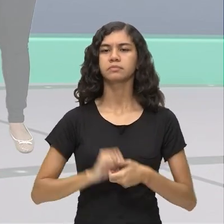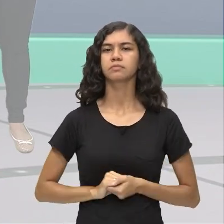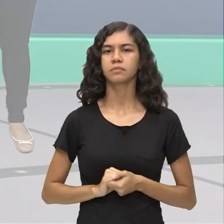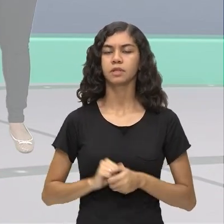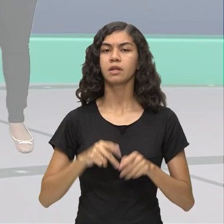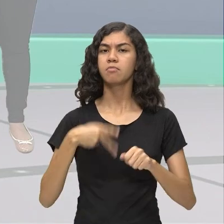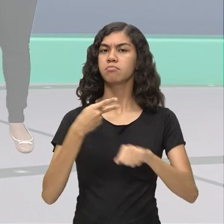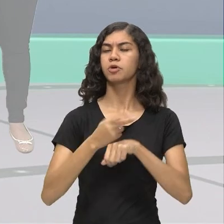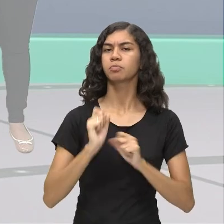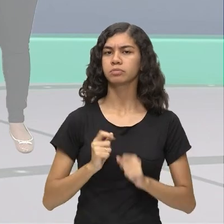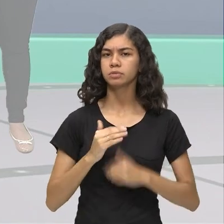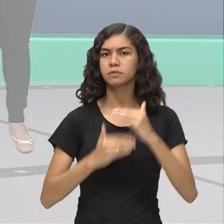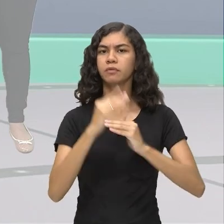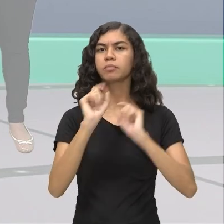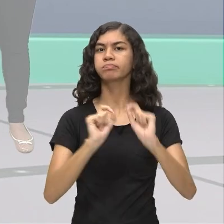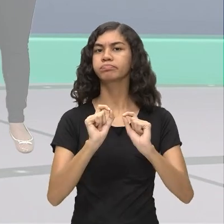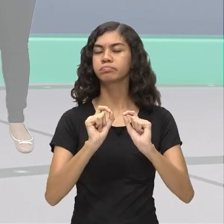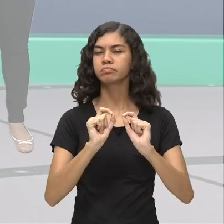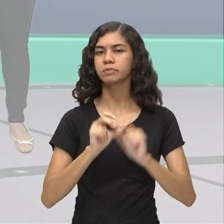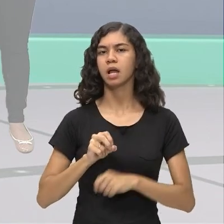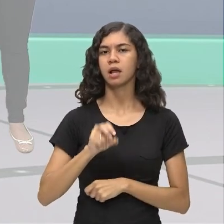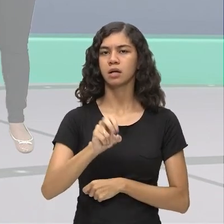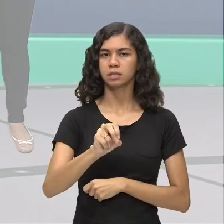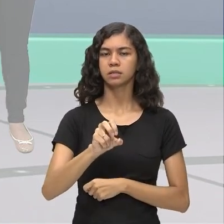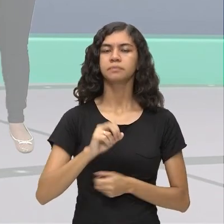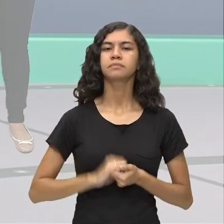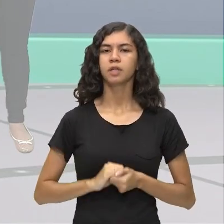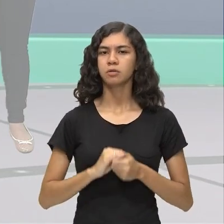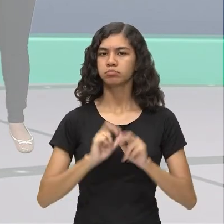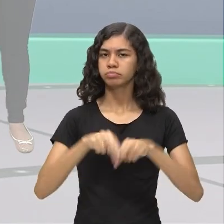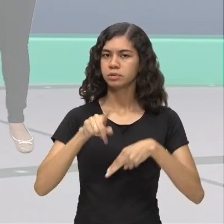desenvolver o câncer, por isso é importante a